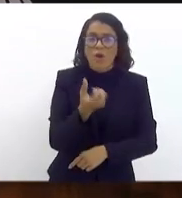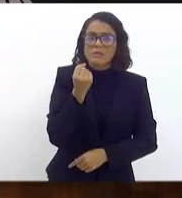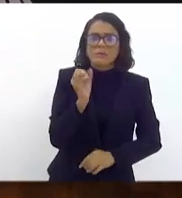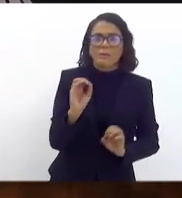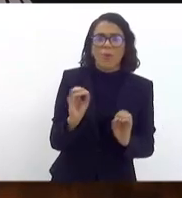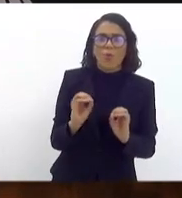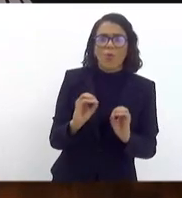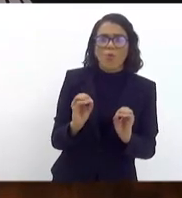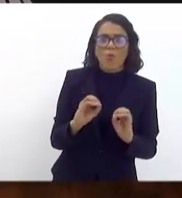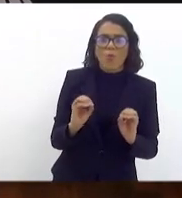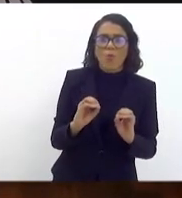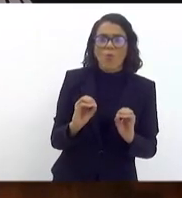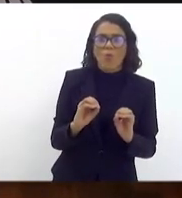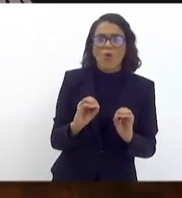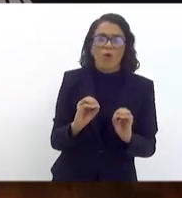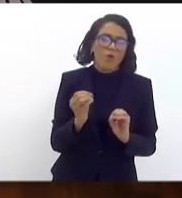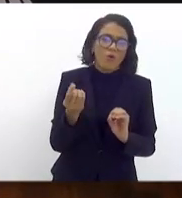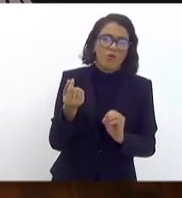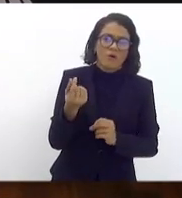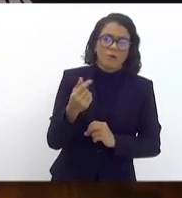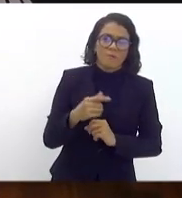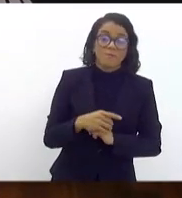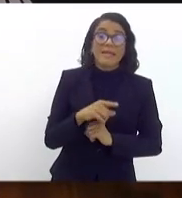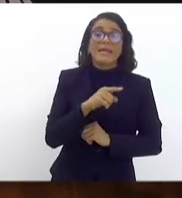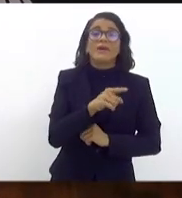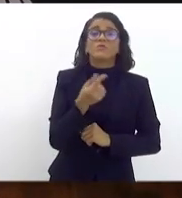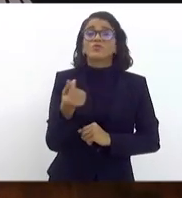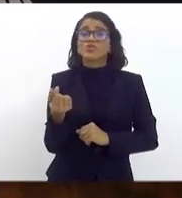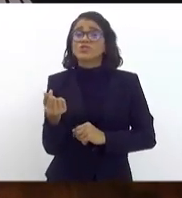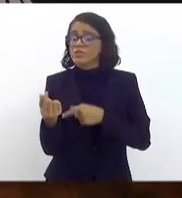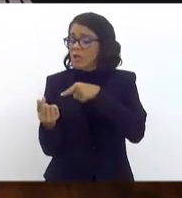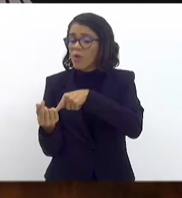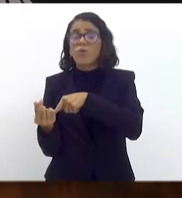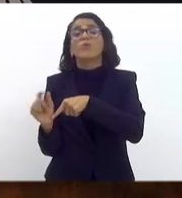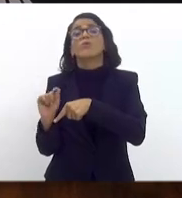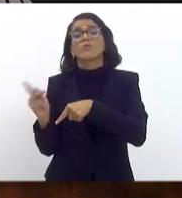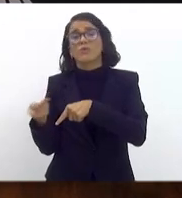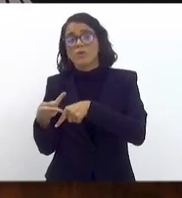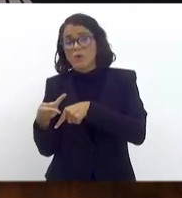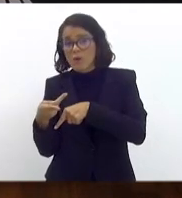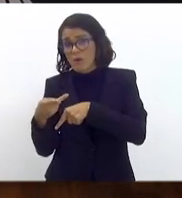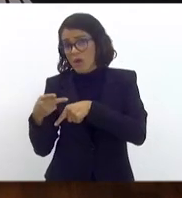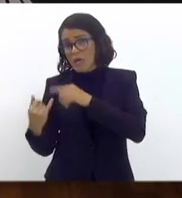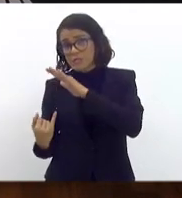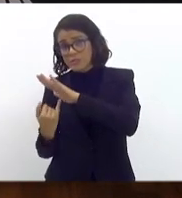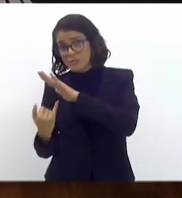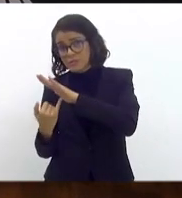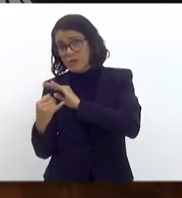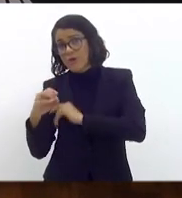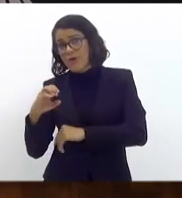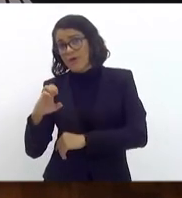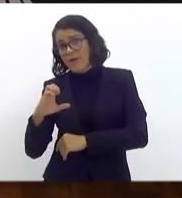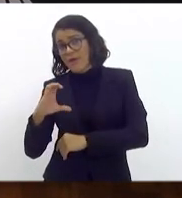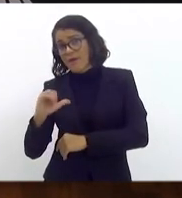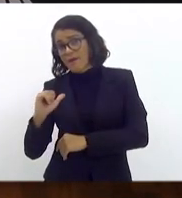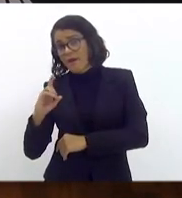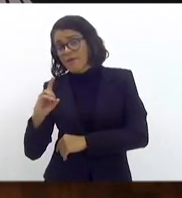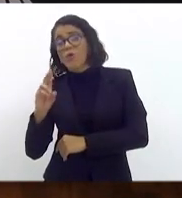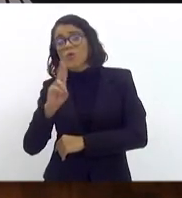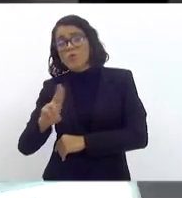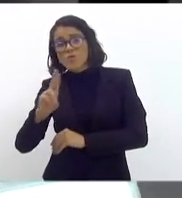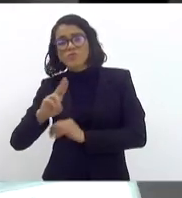receberam, né, esse valor. Esse crédito, o que acontece? O ECAD usa o Código